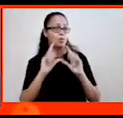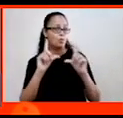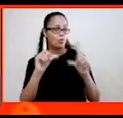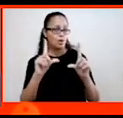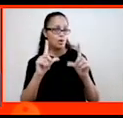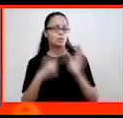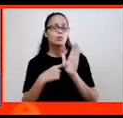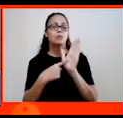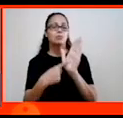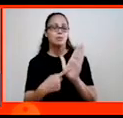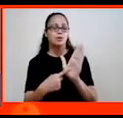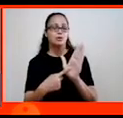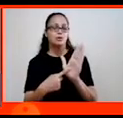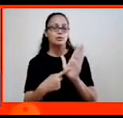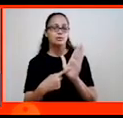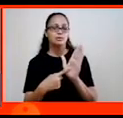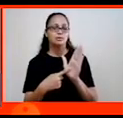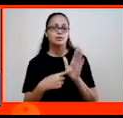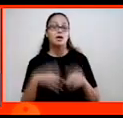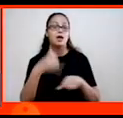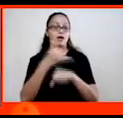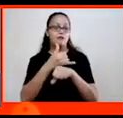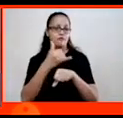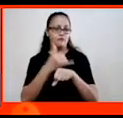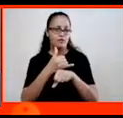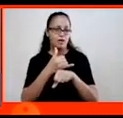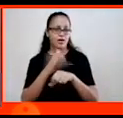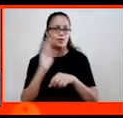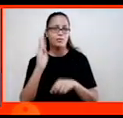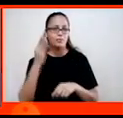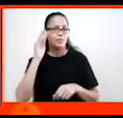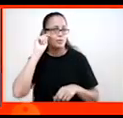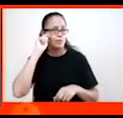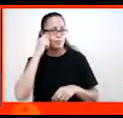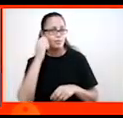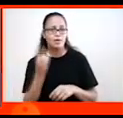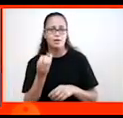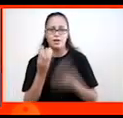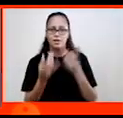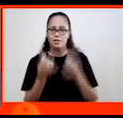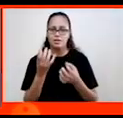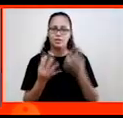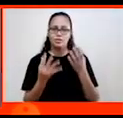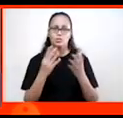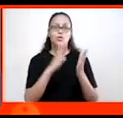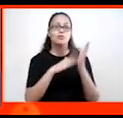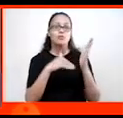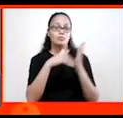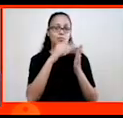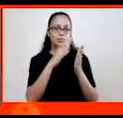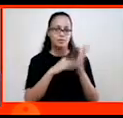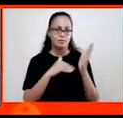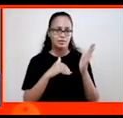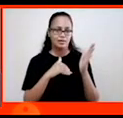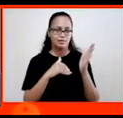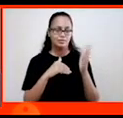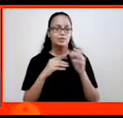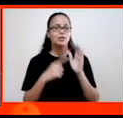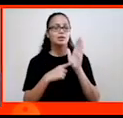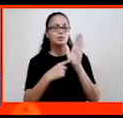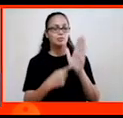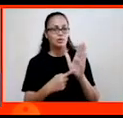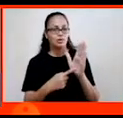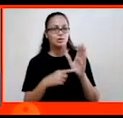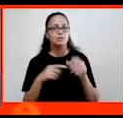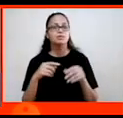ilustra, essa obra ela é denominada Ferro e Carvão. Ela é pintada aí por um artista holandês. Ela retrata